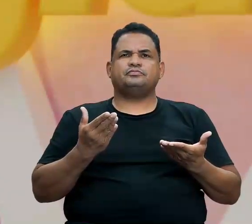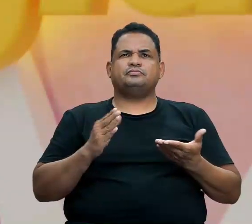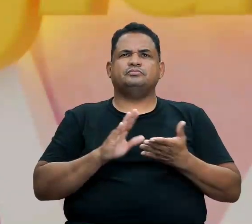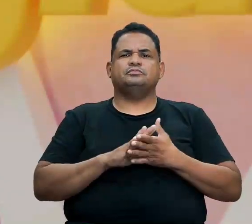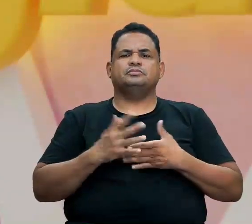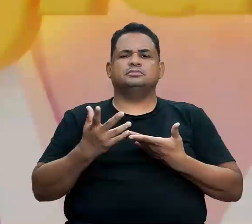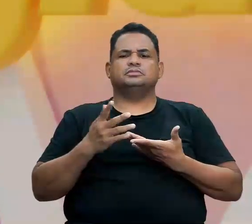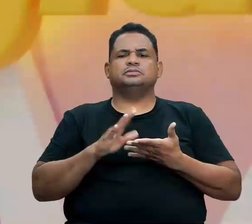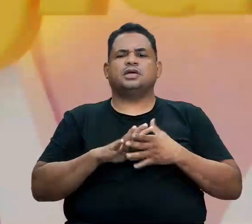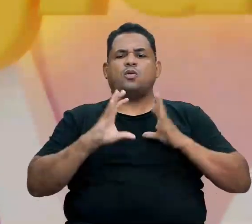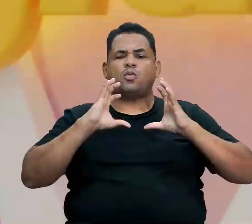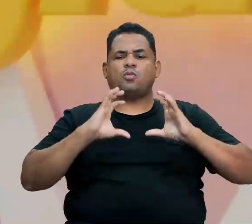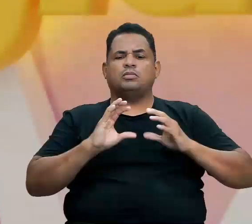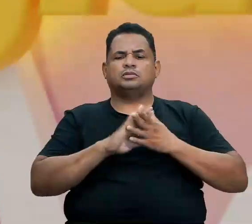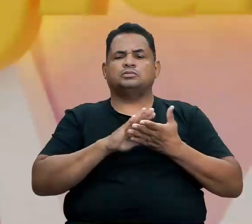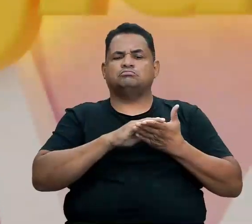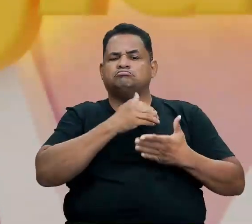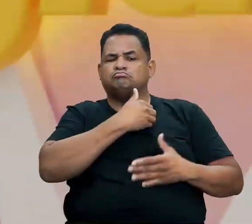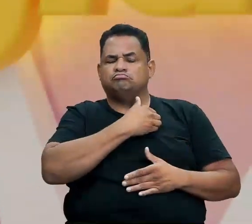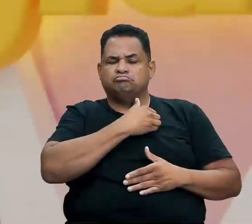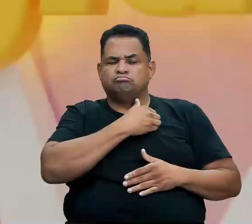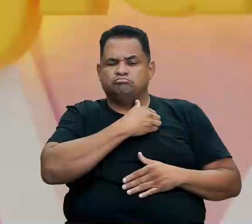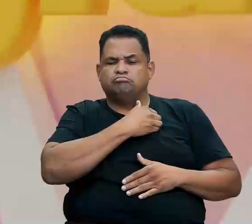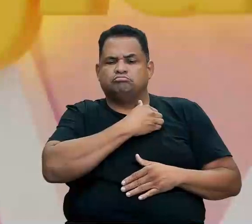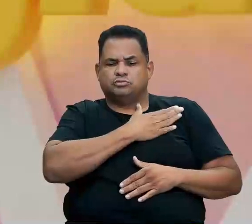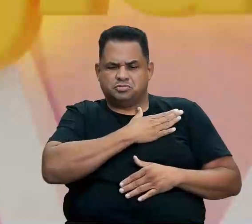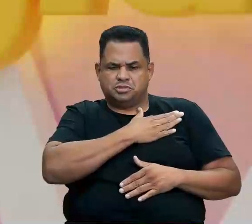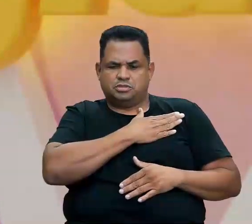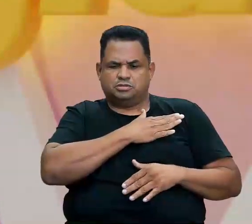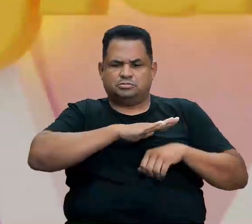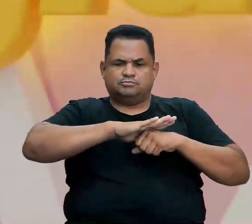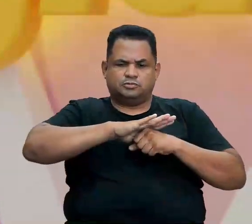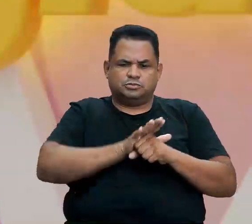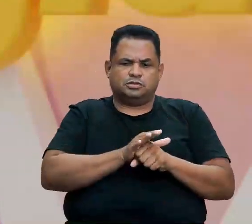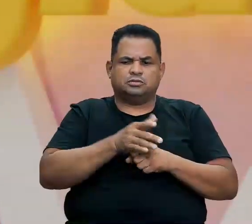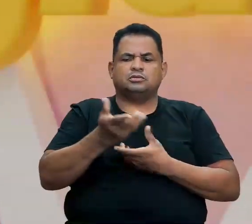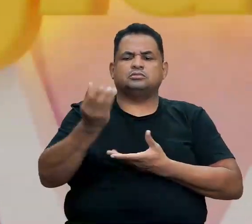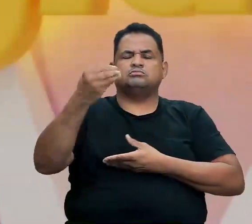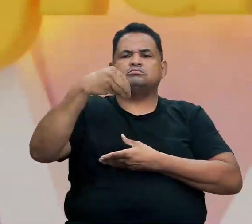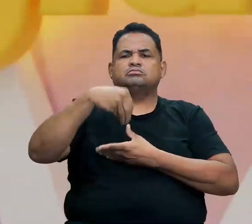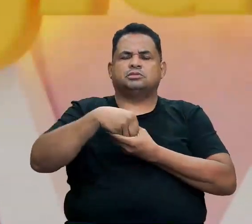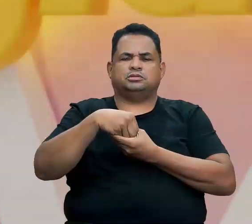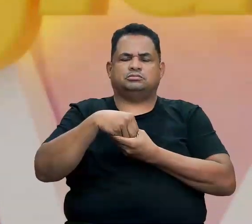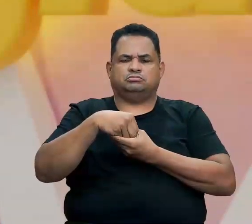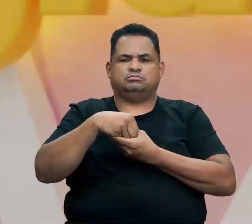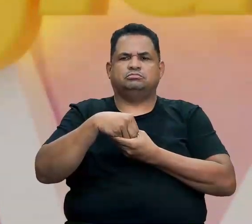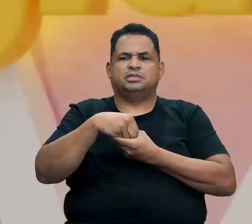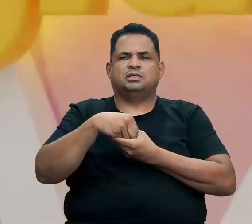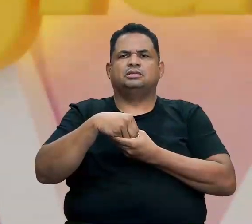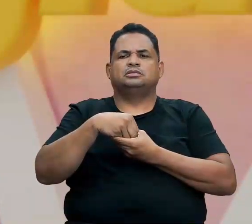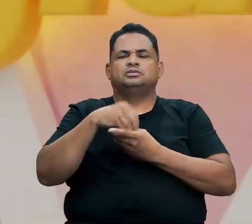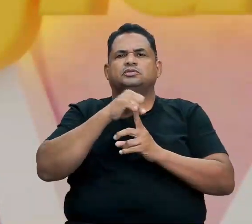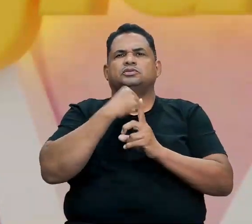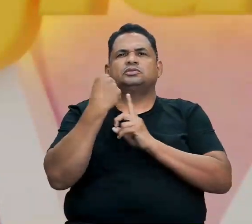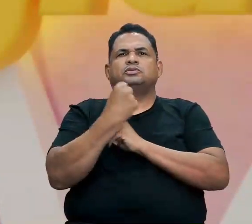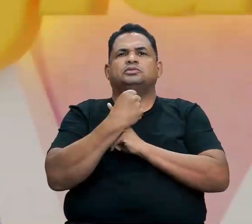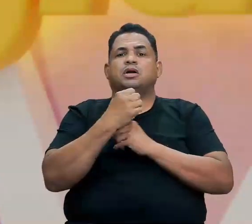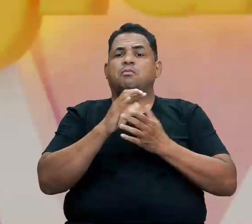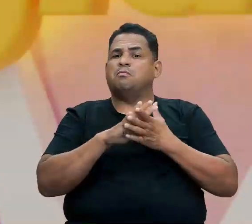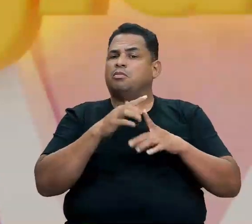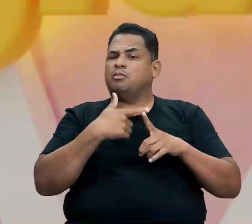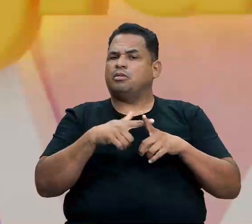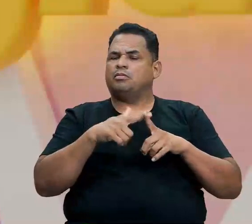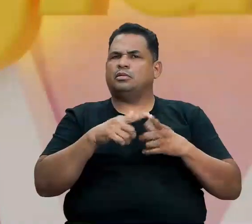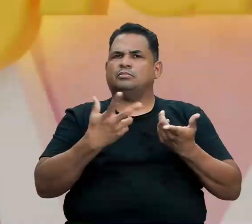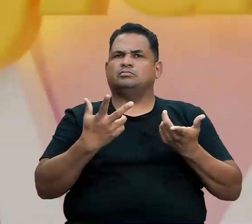atitudes discriminatórias e preconceituosas dentro da sociedade. Isso é um perigo, gente, é um perigo quando nós